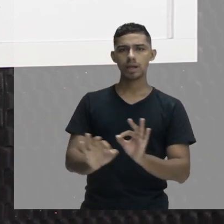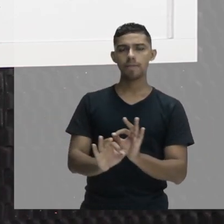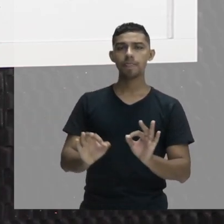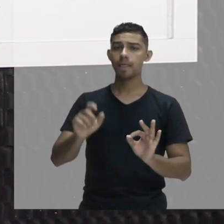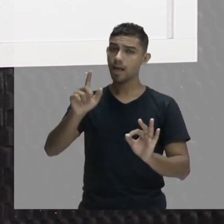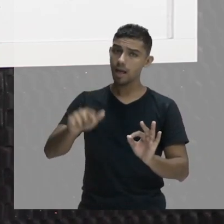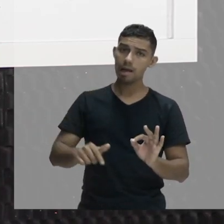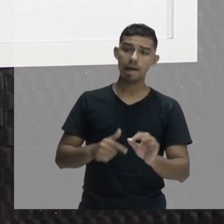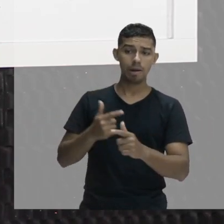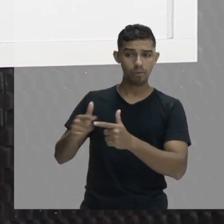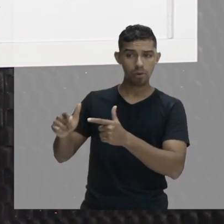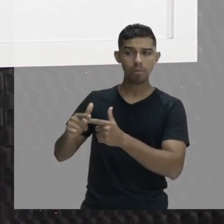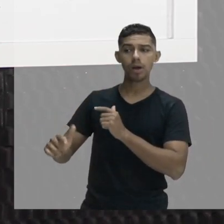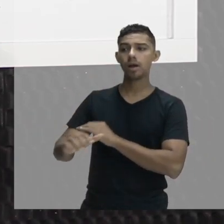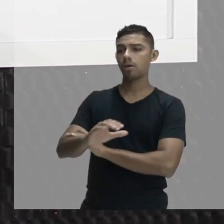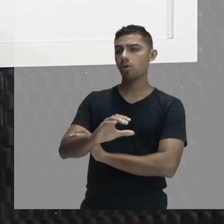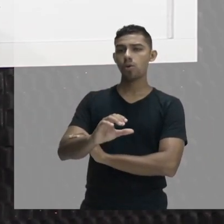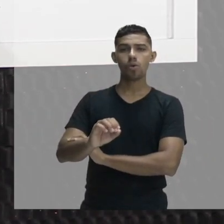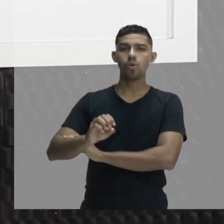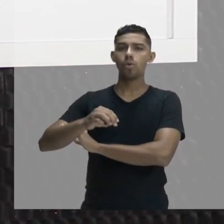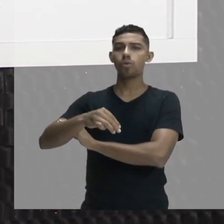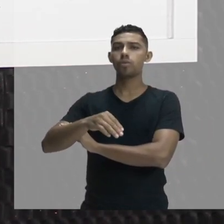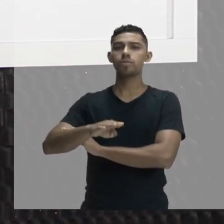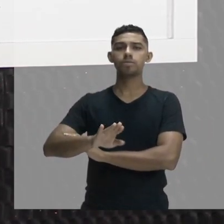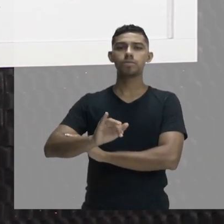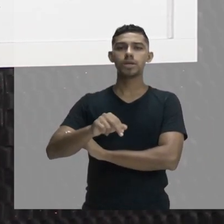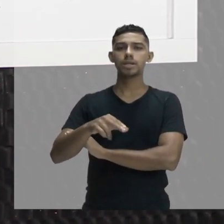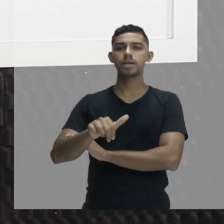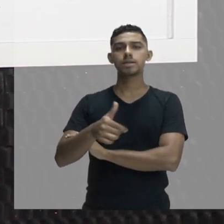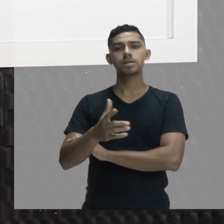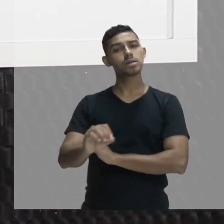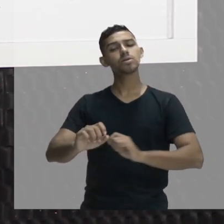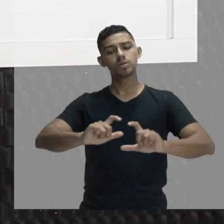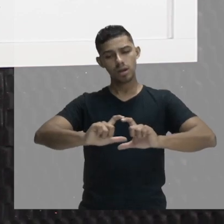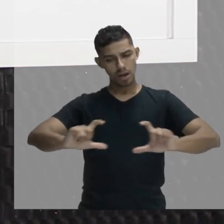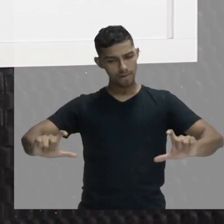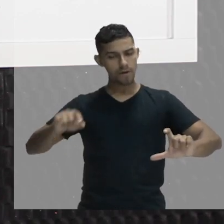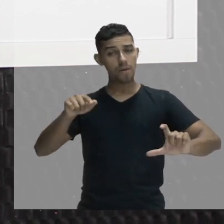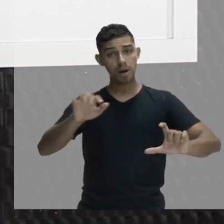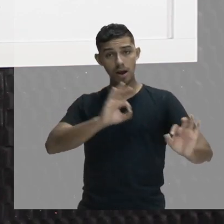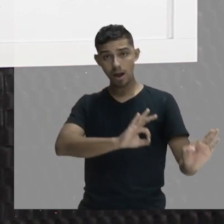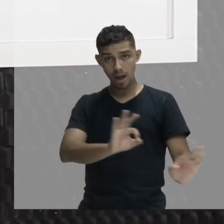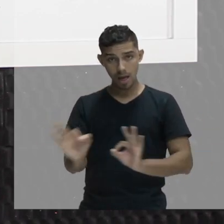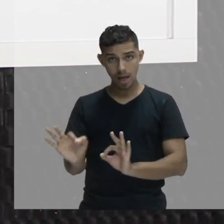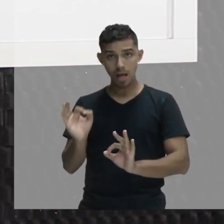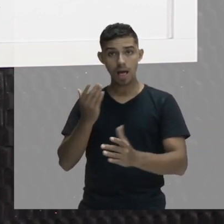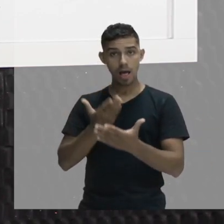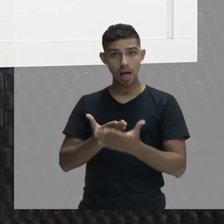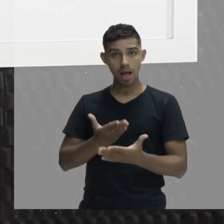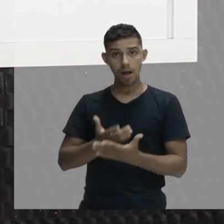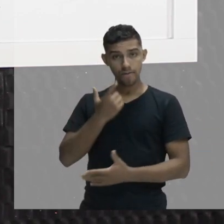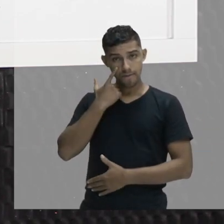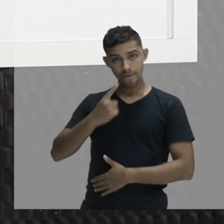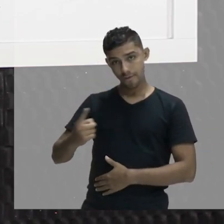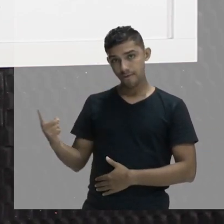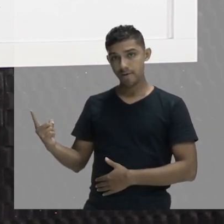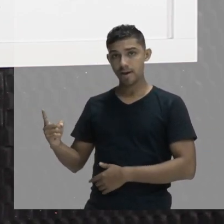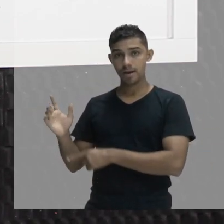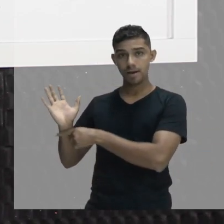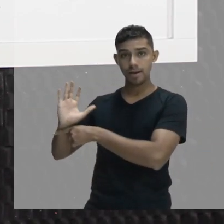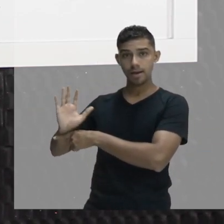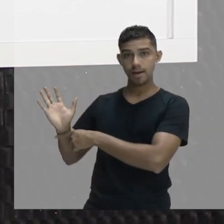é um problema de combinação. Aí tem a fórmula lá para resolver a combinação. Assiste essa aula, certo? Agora, se a